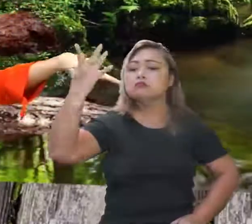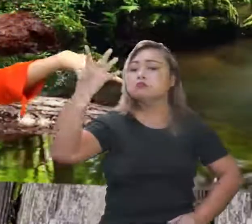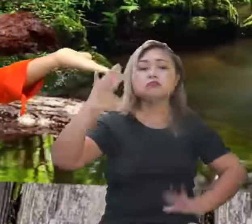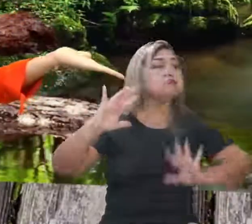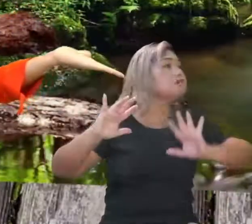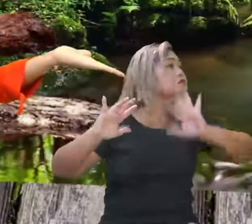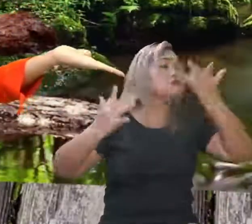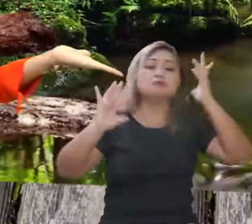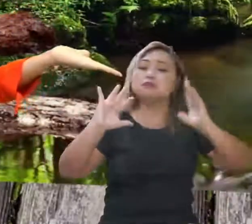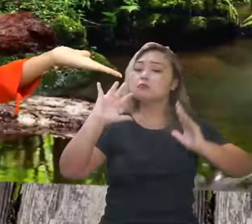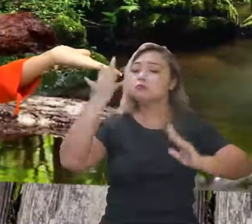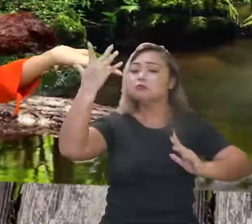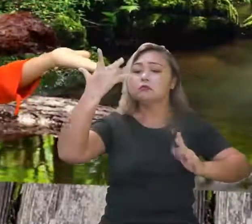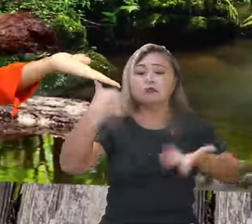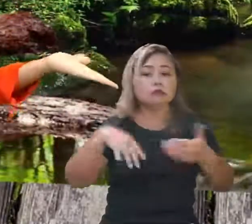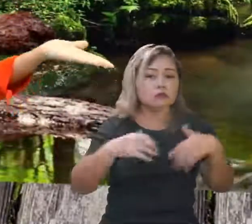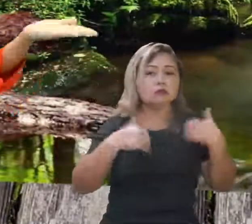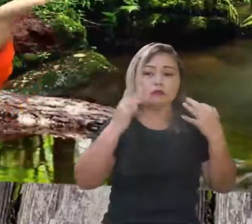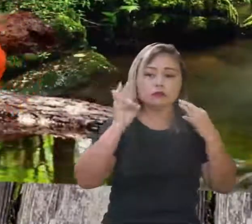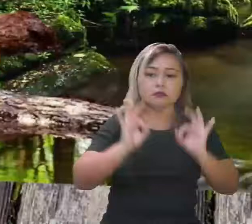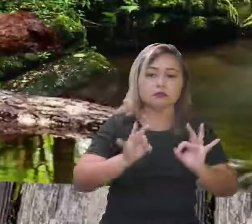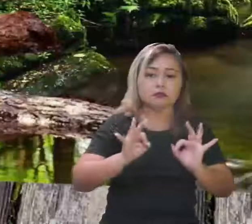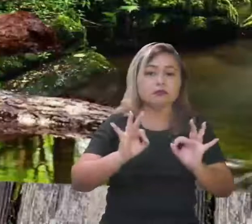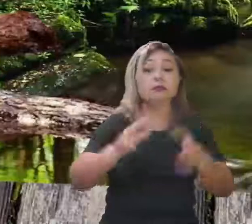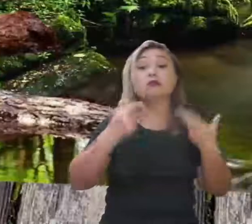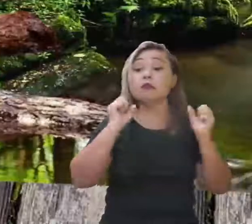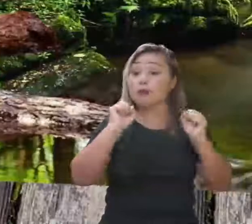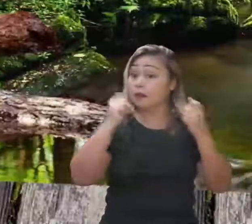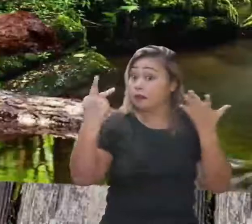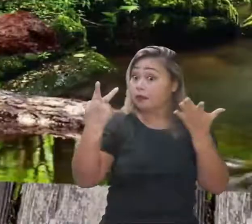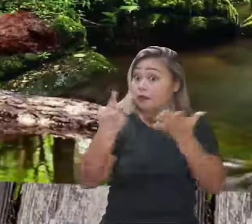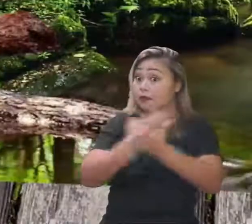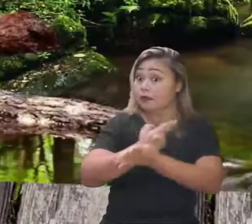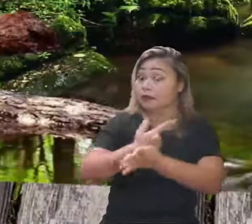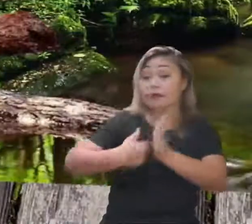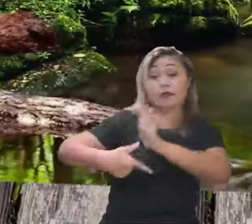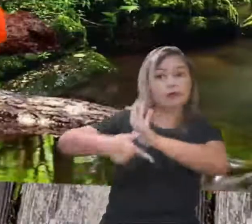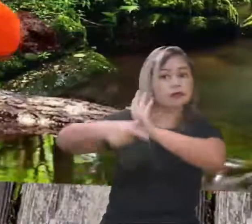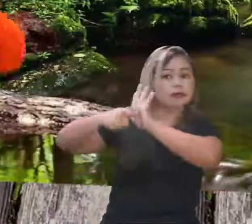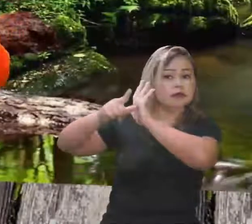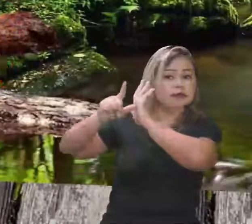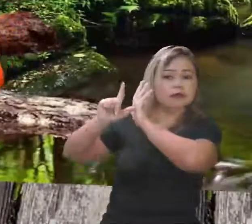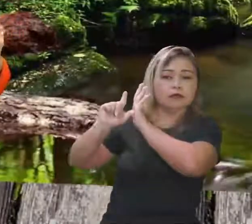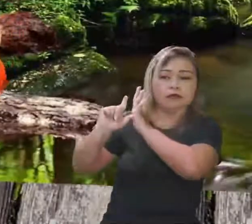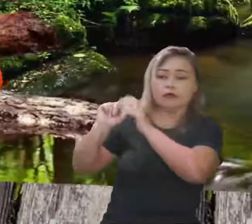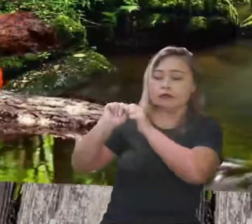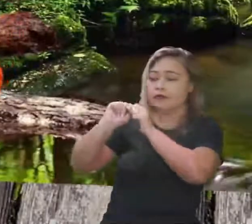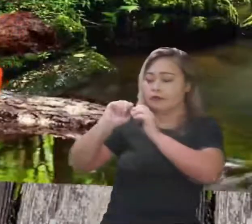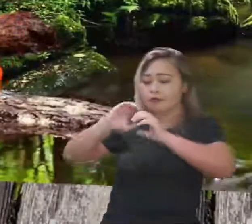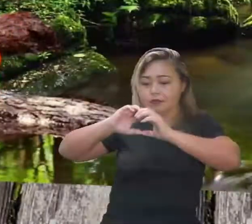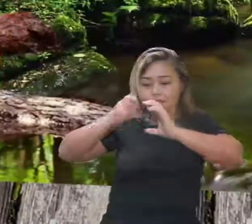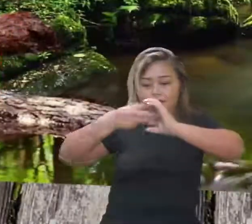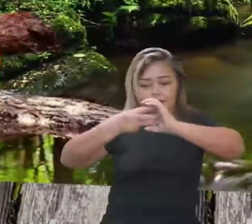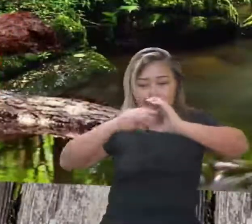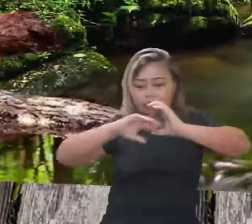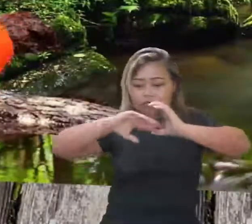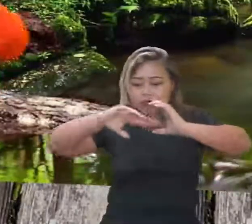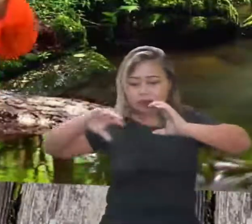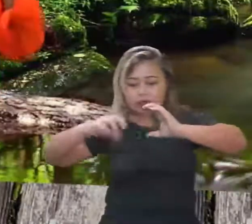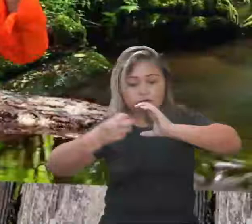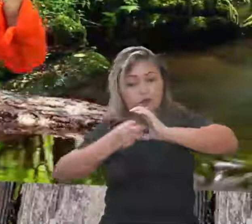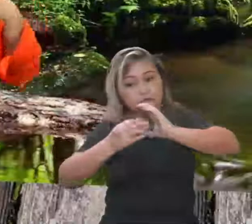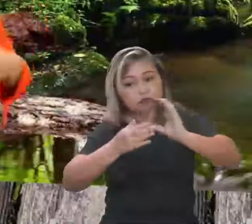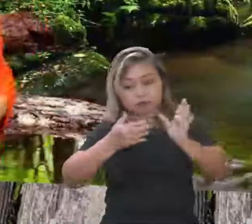aleatórios, certo? Que podem acontecer antes do processo de divisão celular, ou